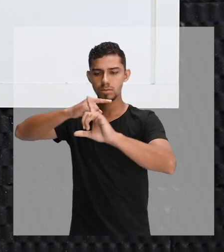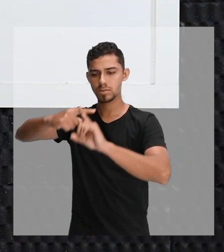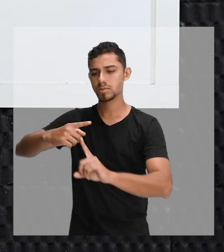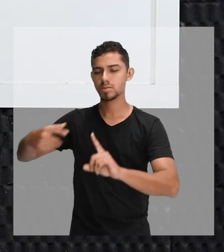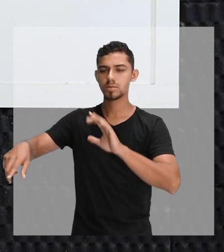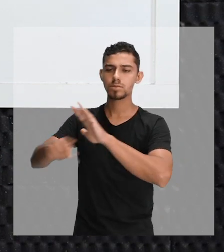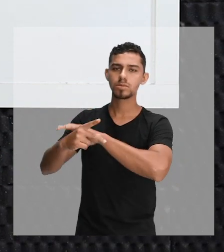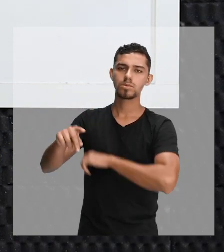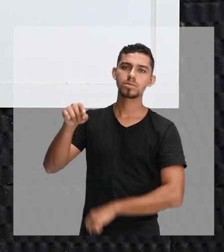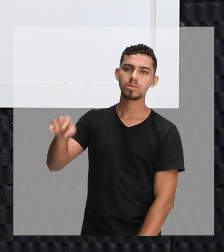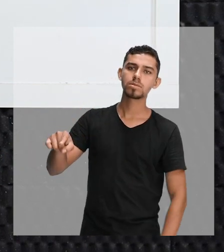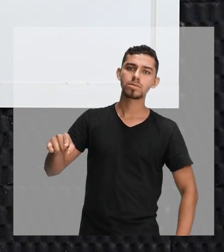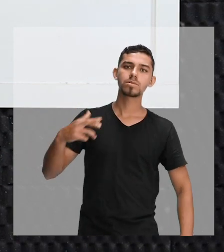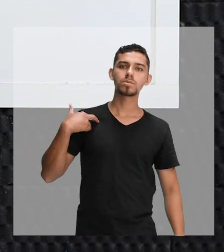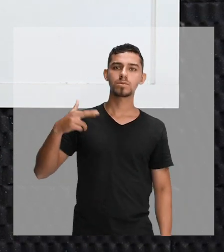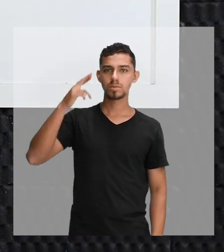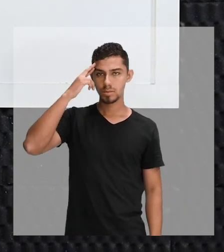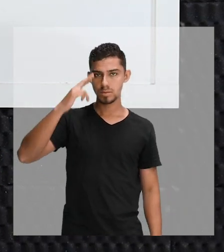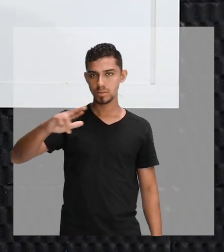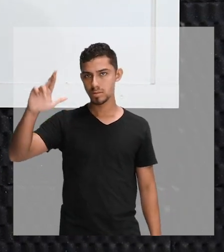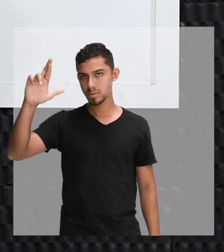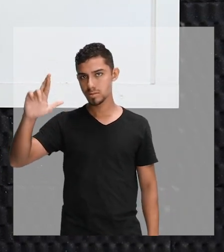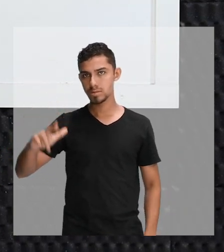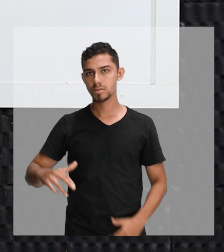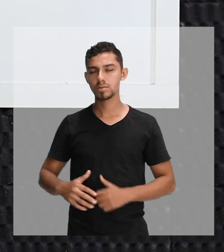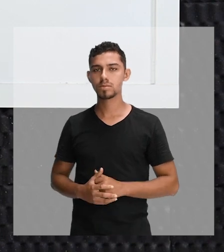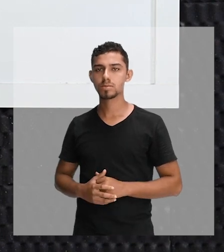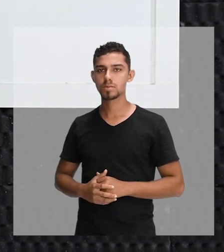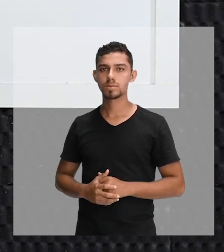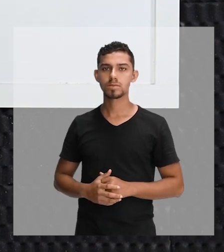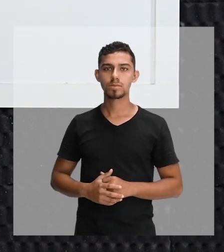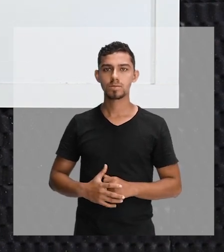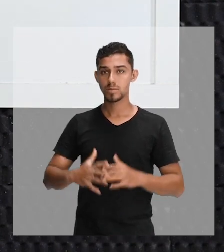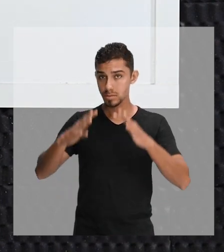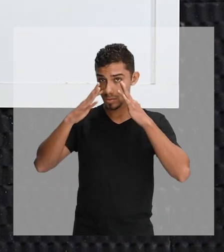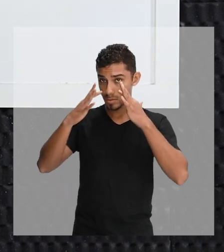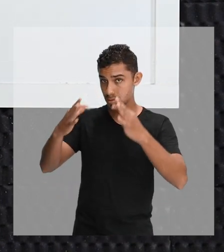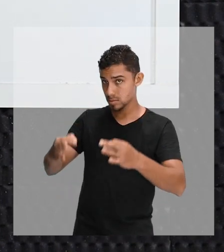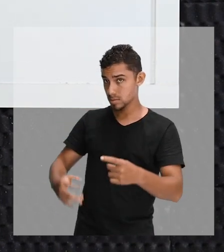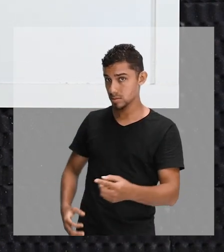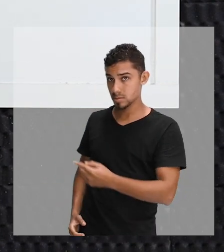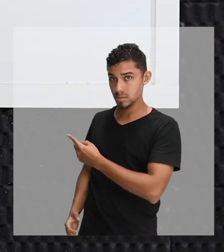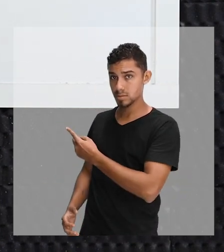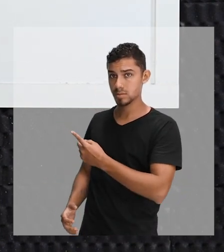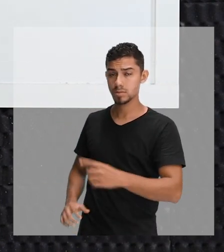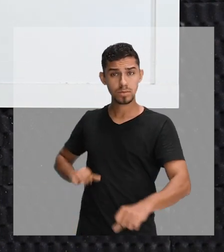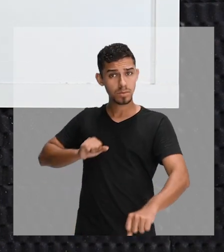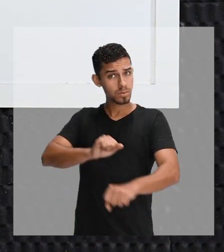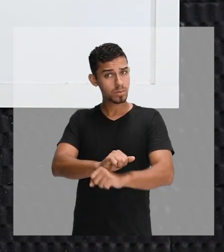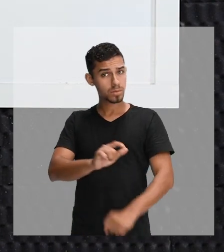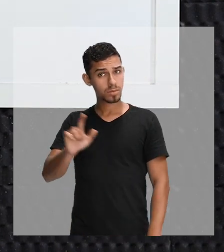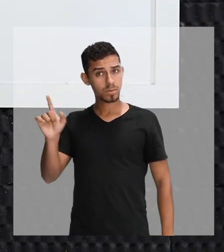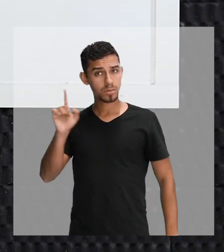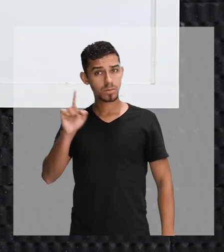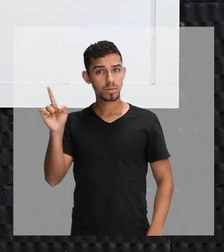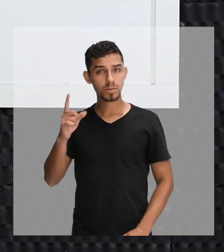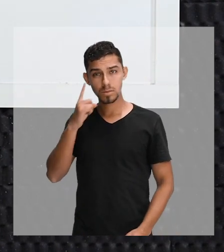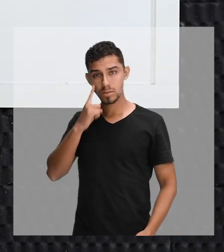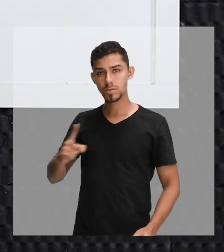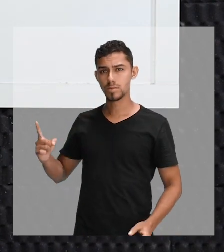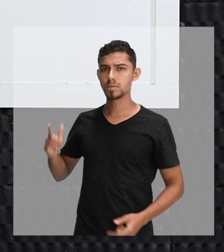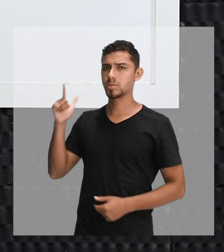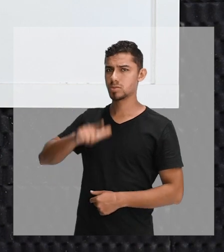cristão, e aí nós temos a religião, certo? Presta atenção, o medieval. Mas aí, professor, não para não, sim, eu já ouvi falar, professor, que